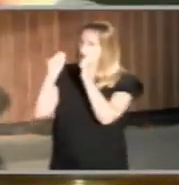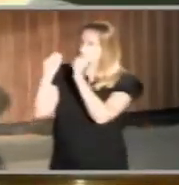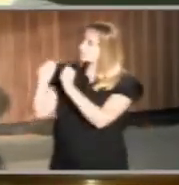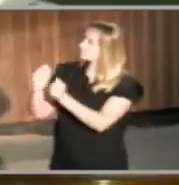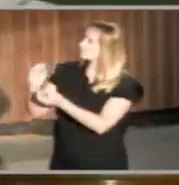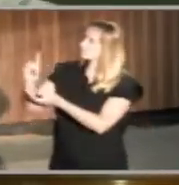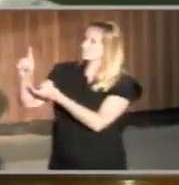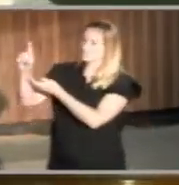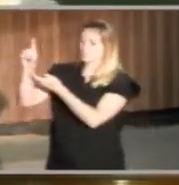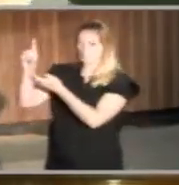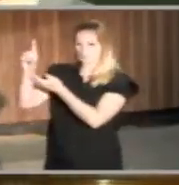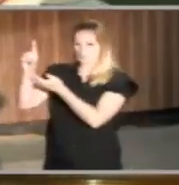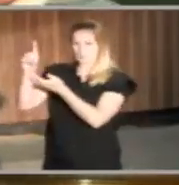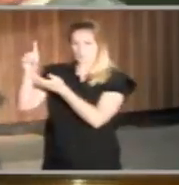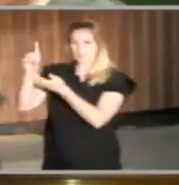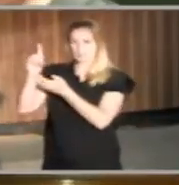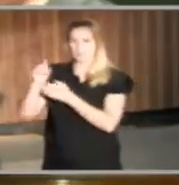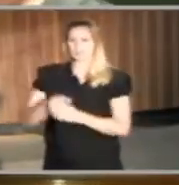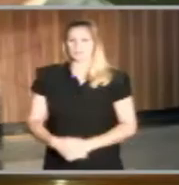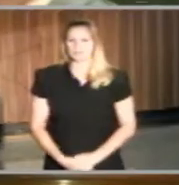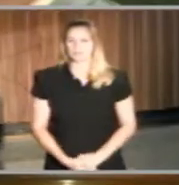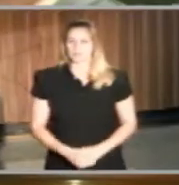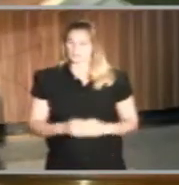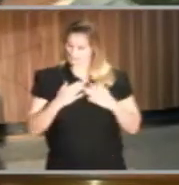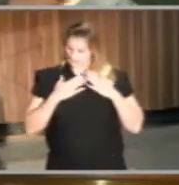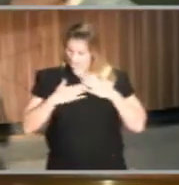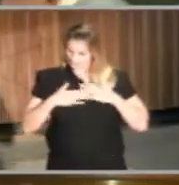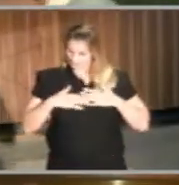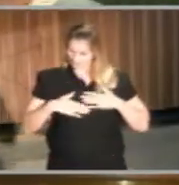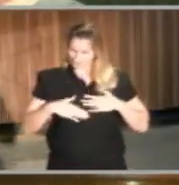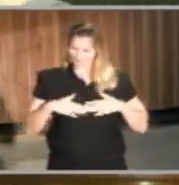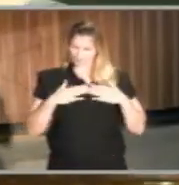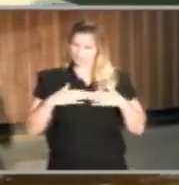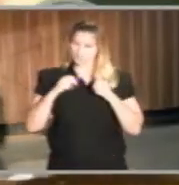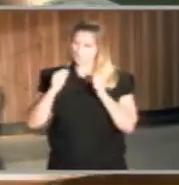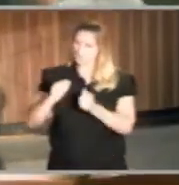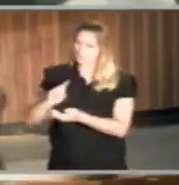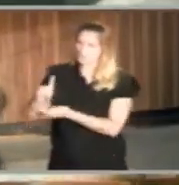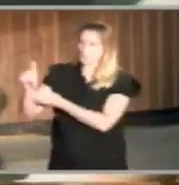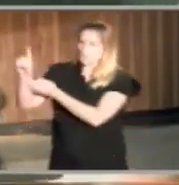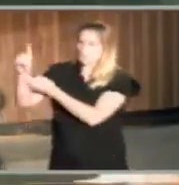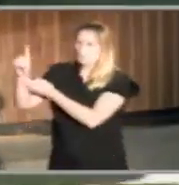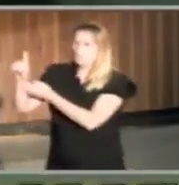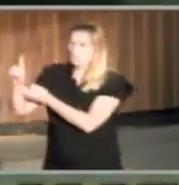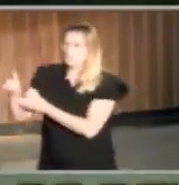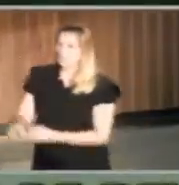tem, descansando no poder de Deus.